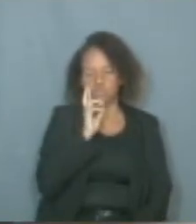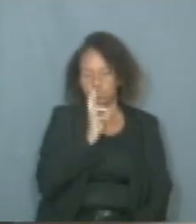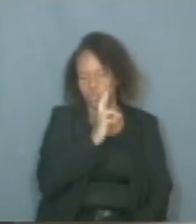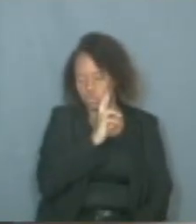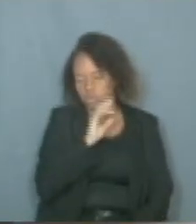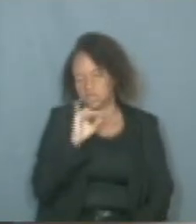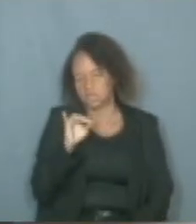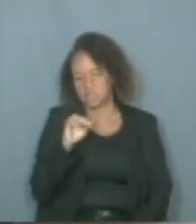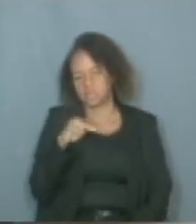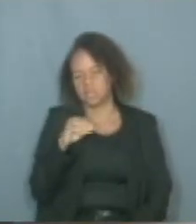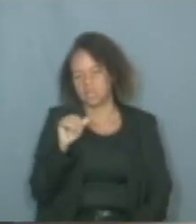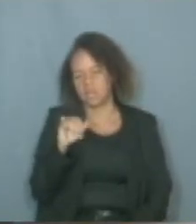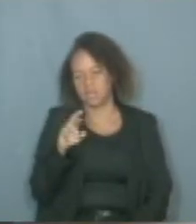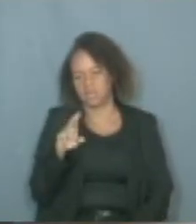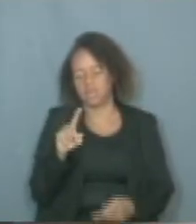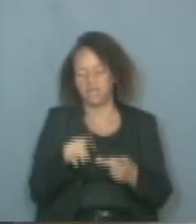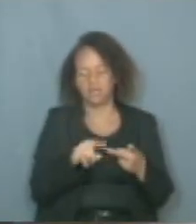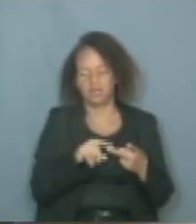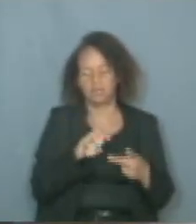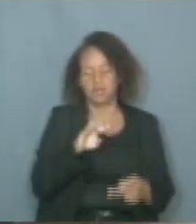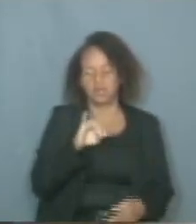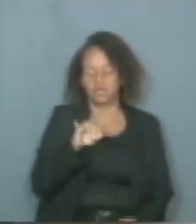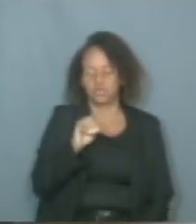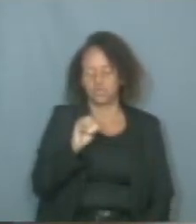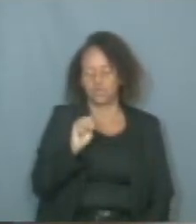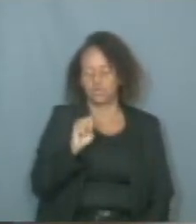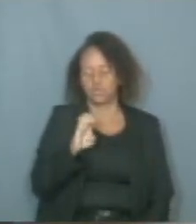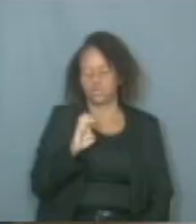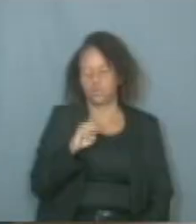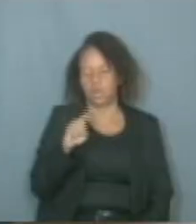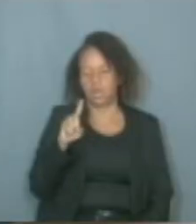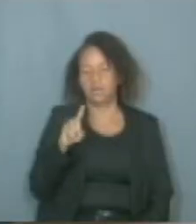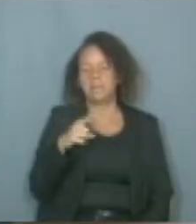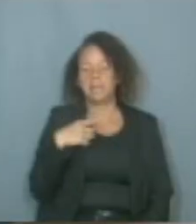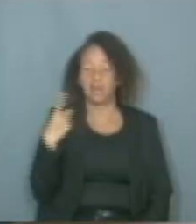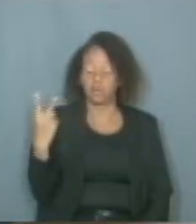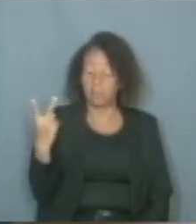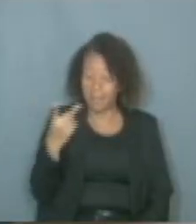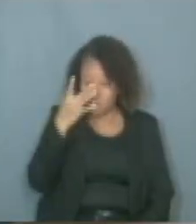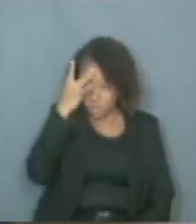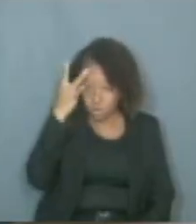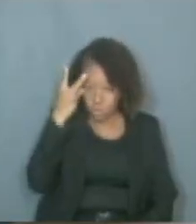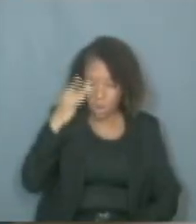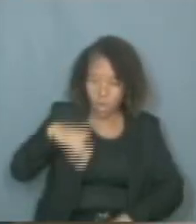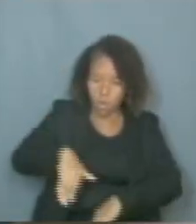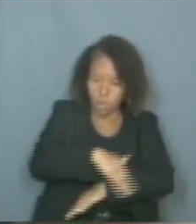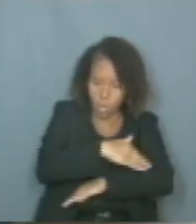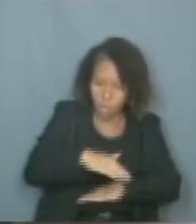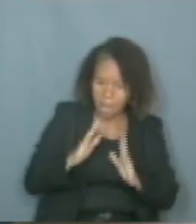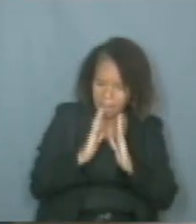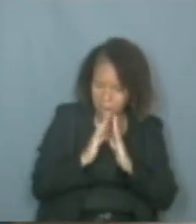Naide Teodósio quanto no Josué de Castro, para que as pessoas em situação de rua que utilizam esses restaurantes